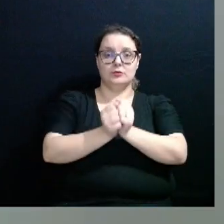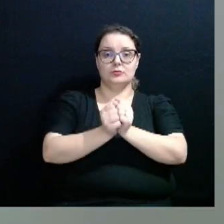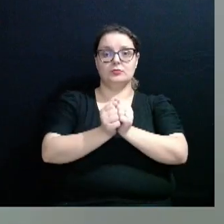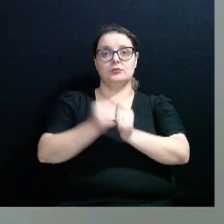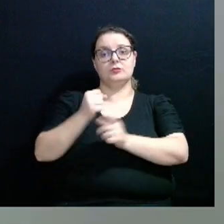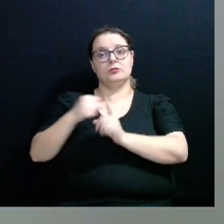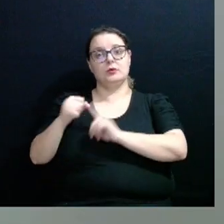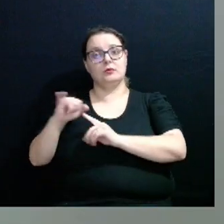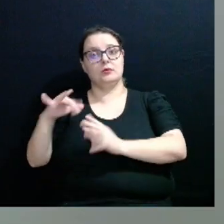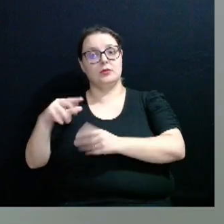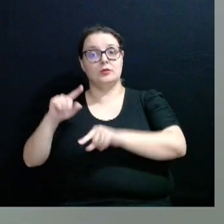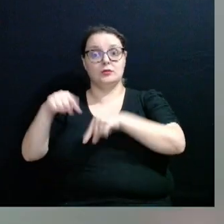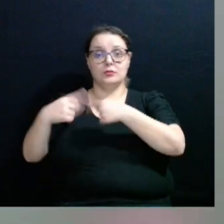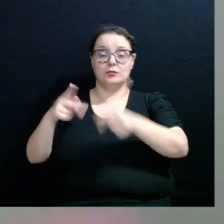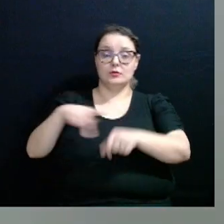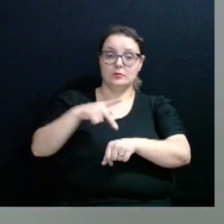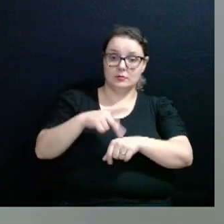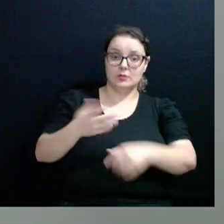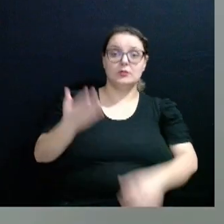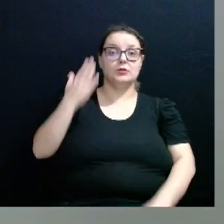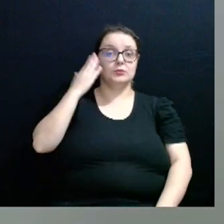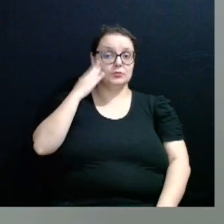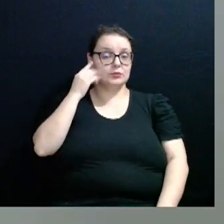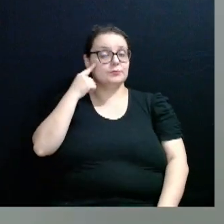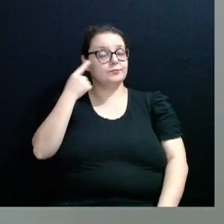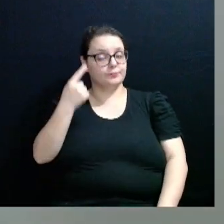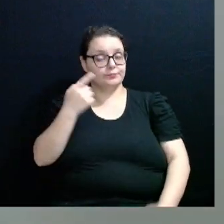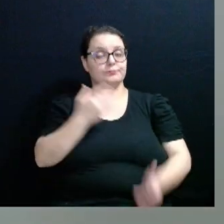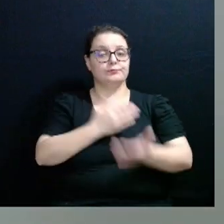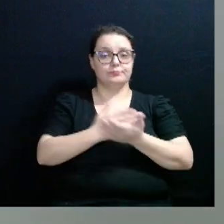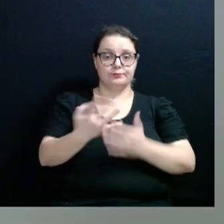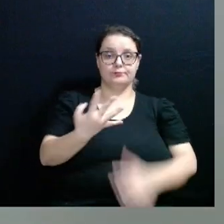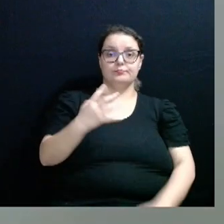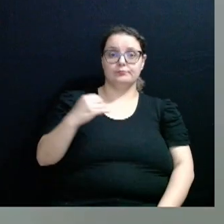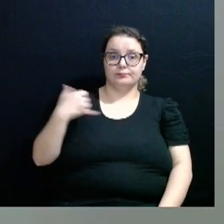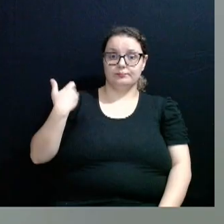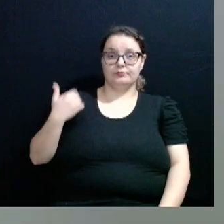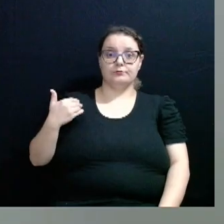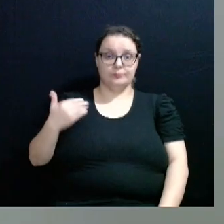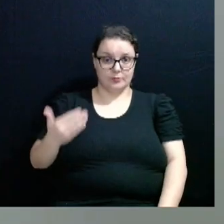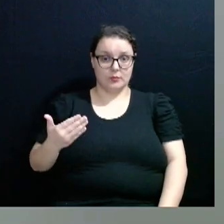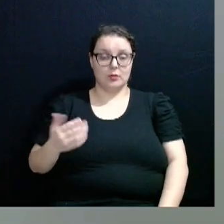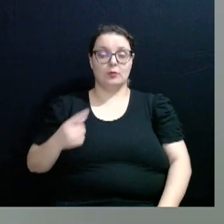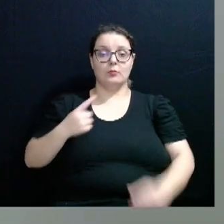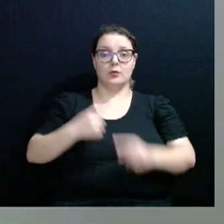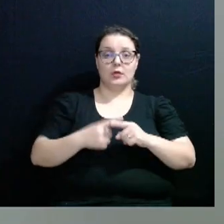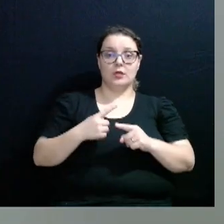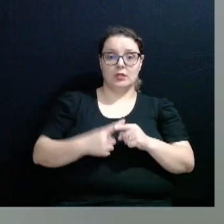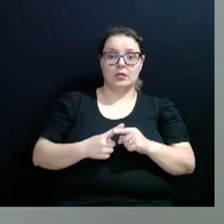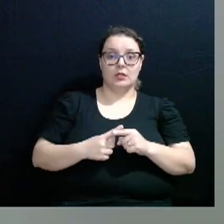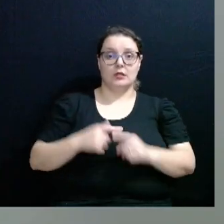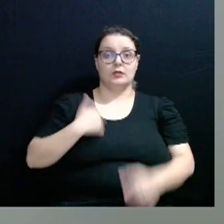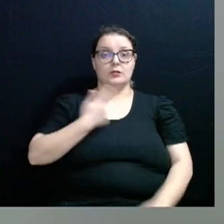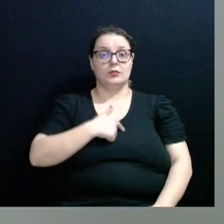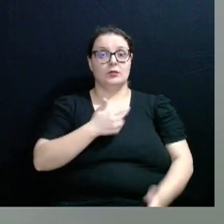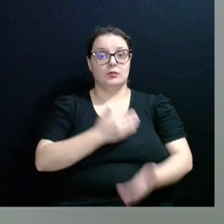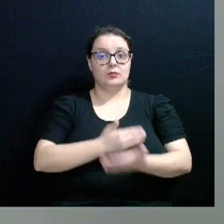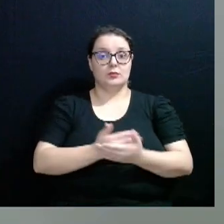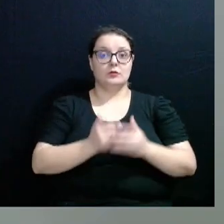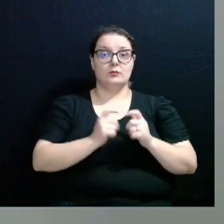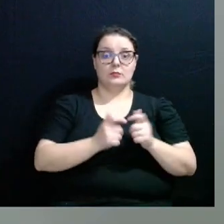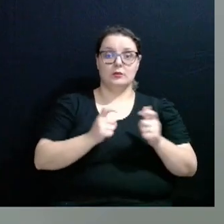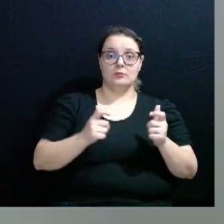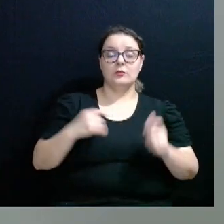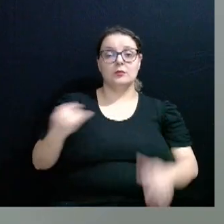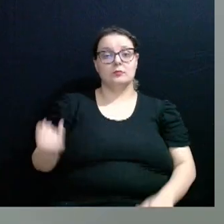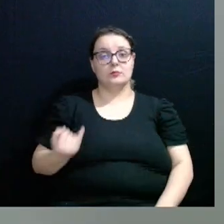países, entende que o ideal é se iniciar a partir dos 40, porque a partir dos 40 a gente começa a ter um aumento significativo da